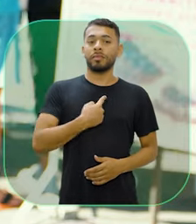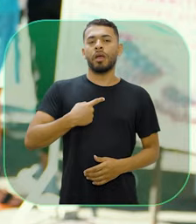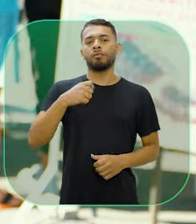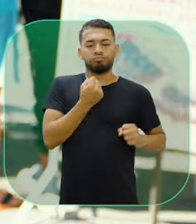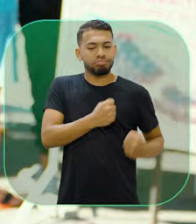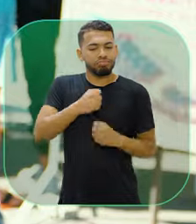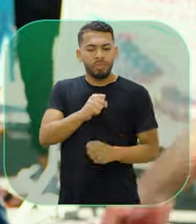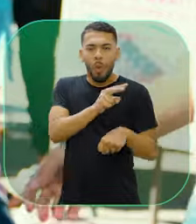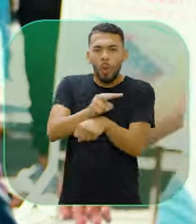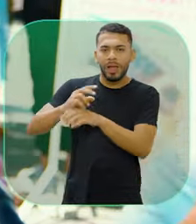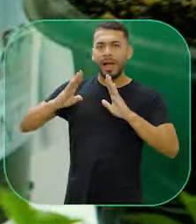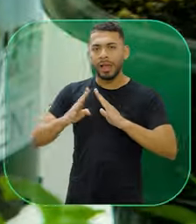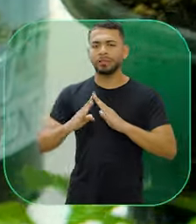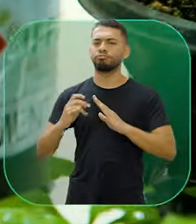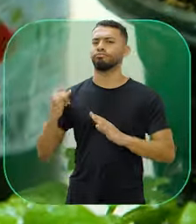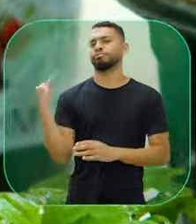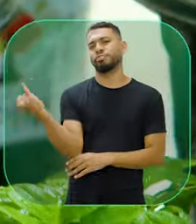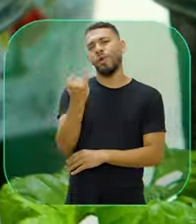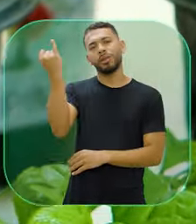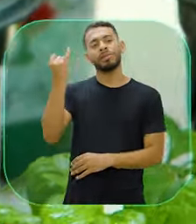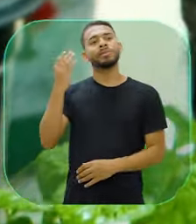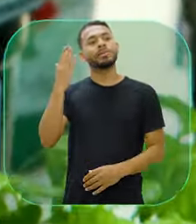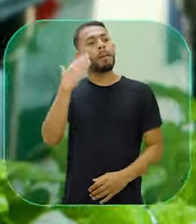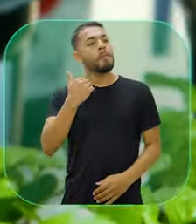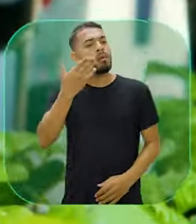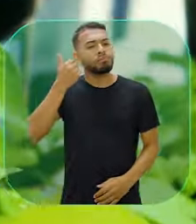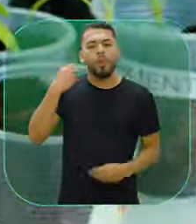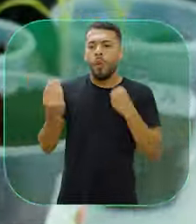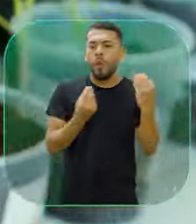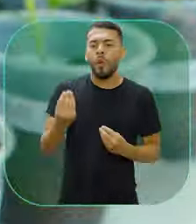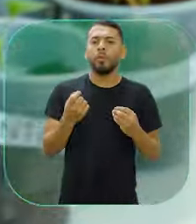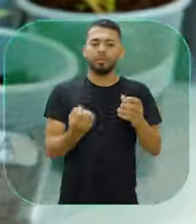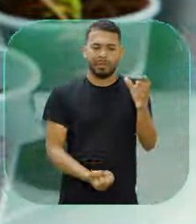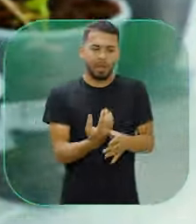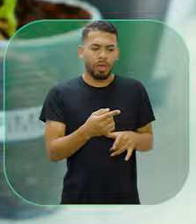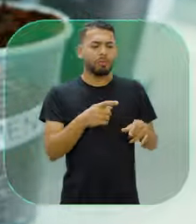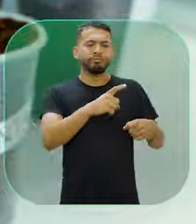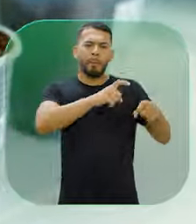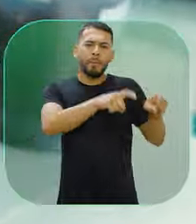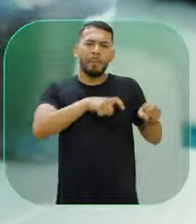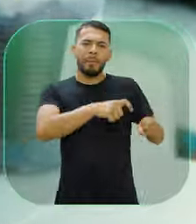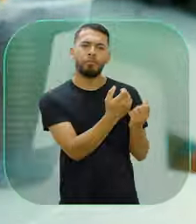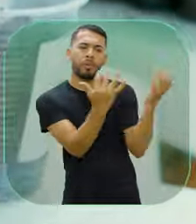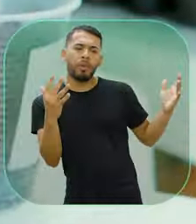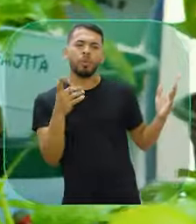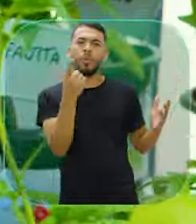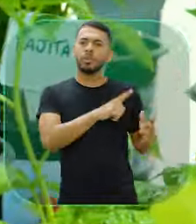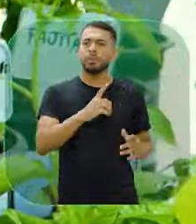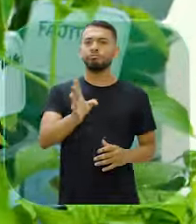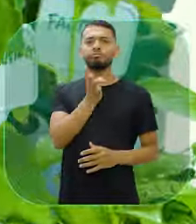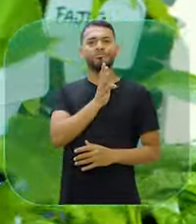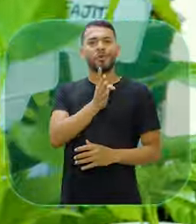A gente, como dona de casa, é muito importante a gente saber como é cultivado os produtos orgânicos, de levar para